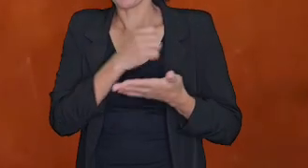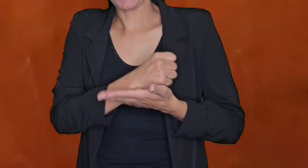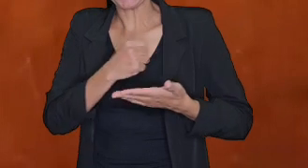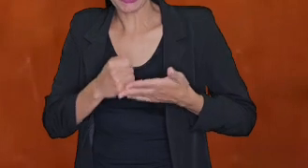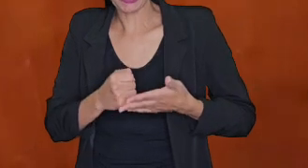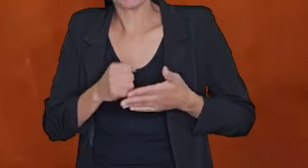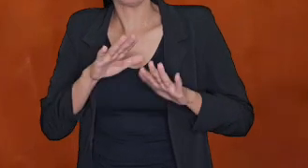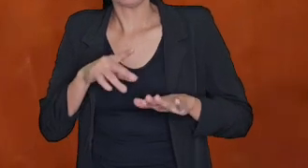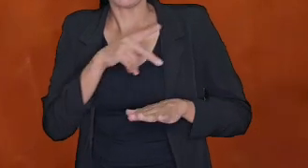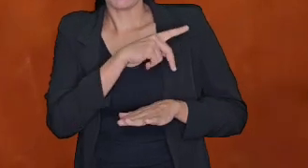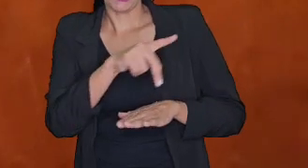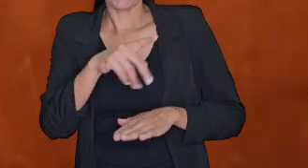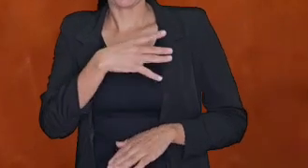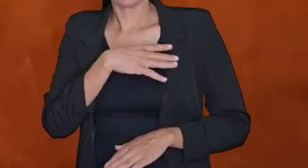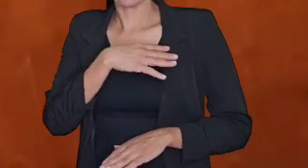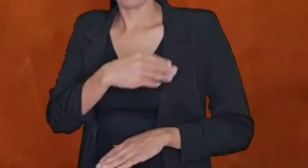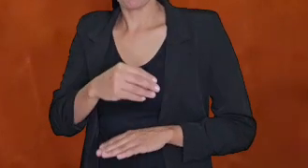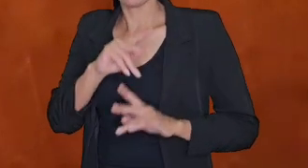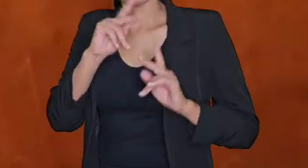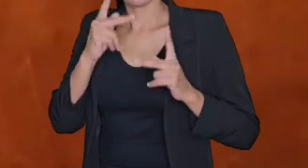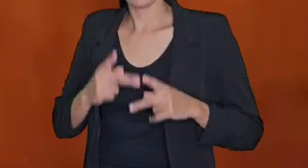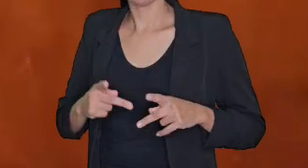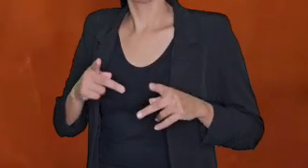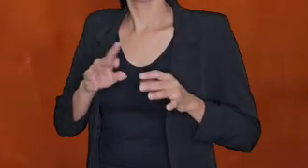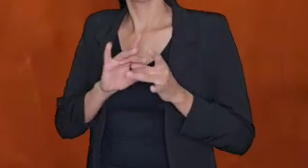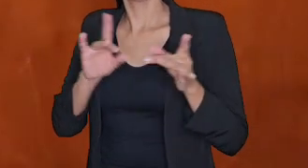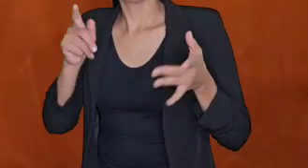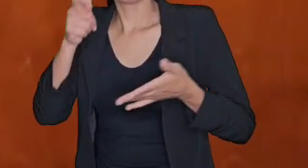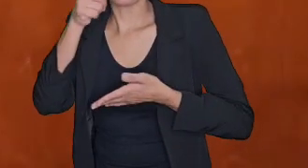cartório, desde que os herdeiros estivessem